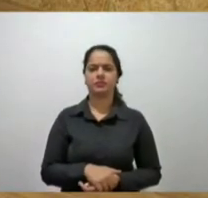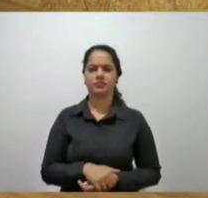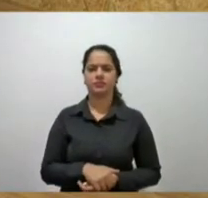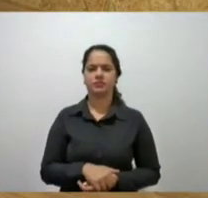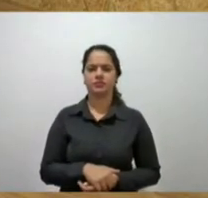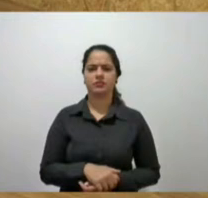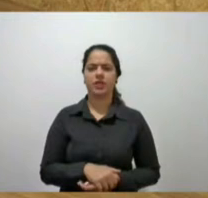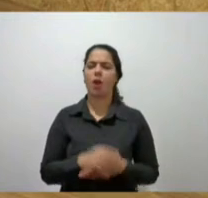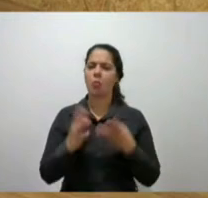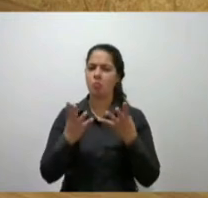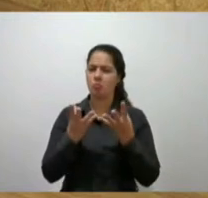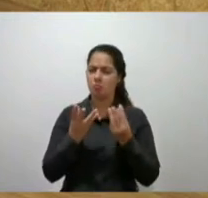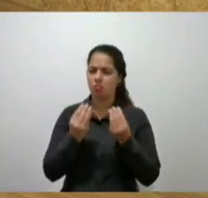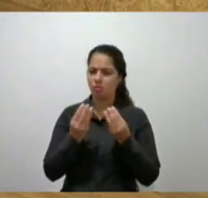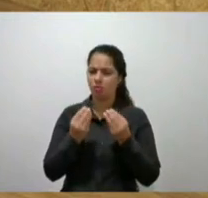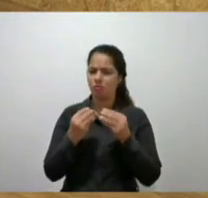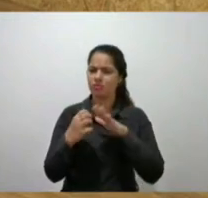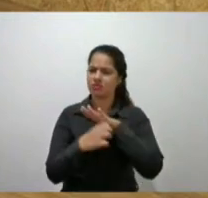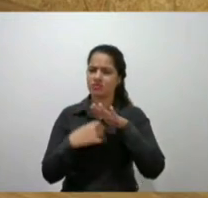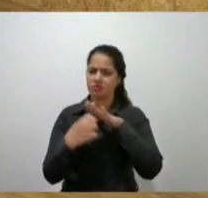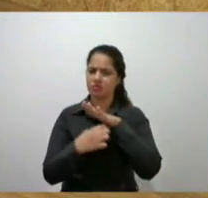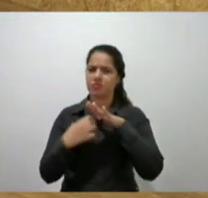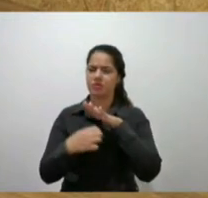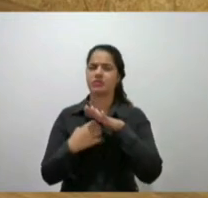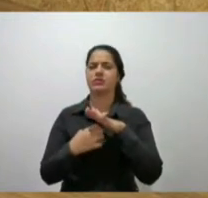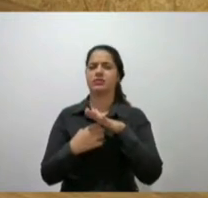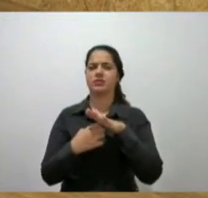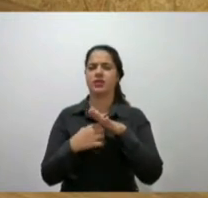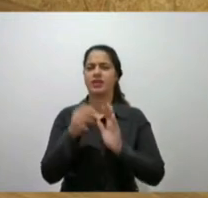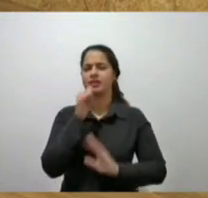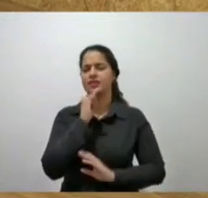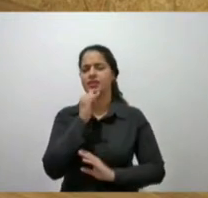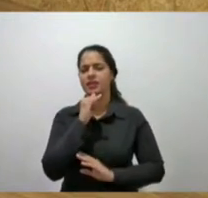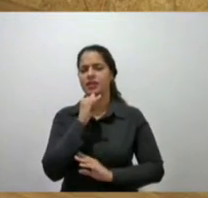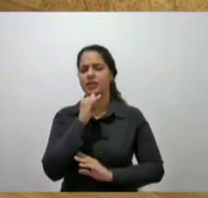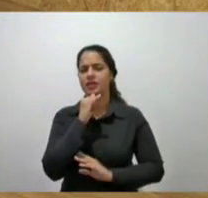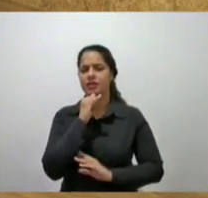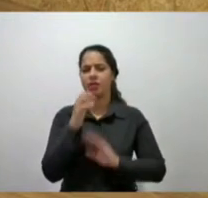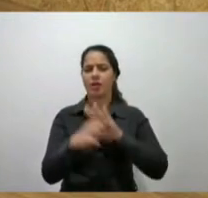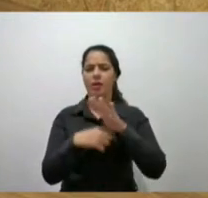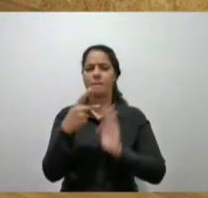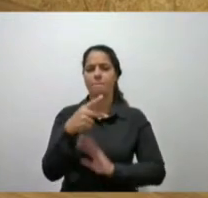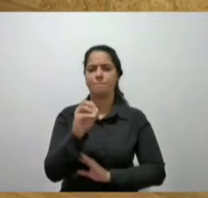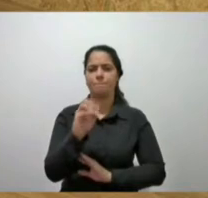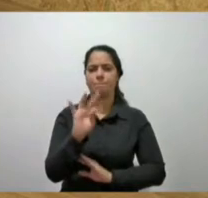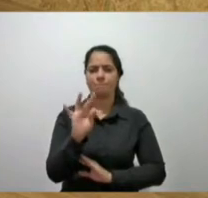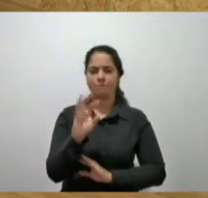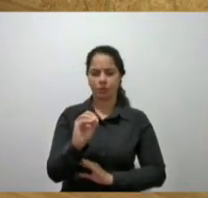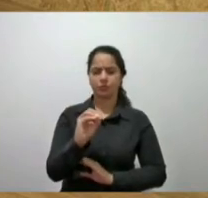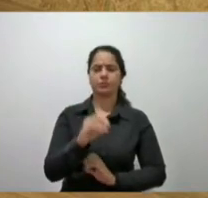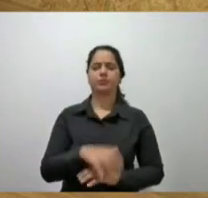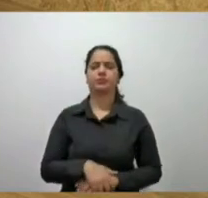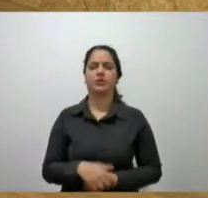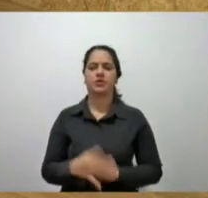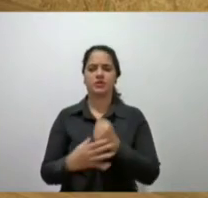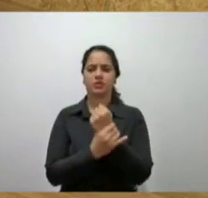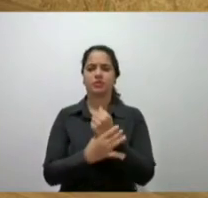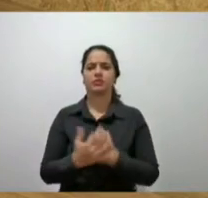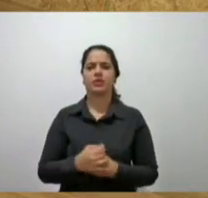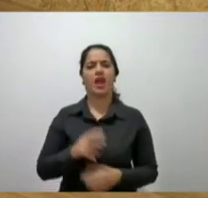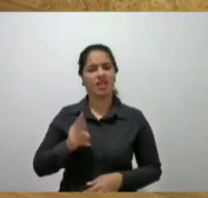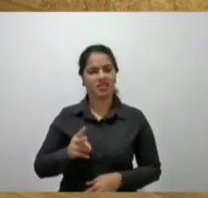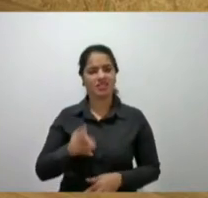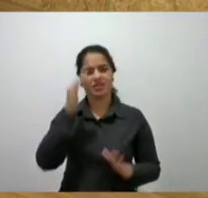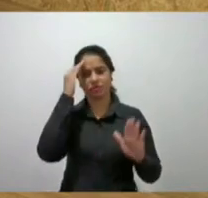empresas, por exemplo, a Porto Seguro, por exemplo, a Porto Seguro sempre nasceu ESG sem saber, porque não existia a